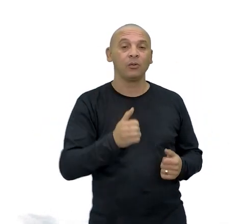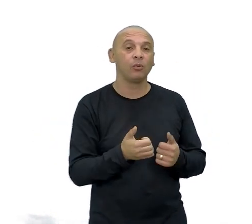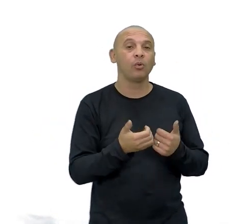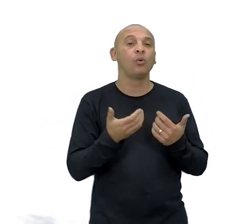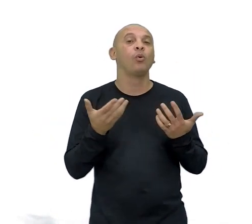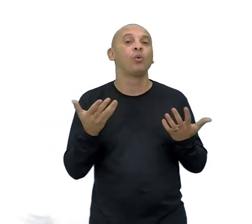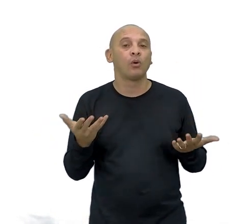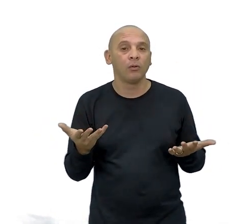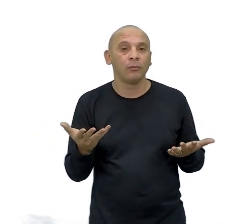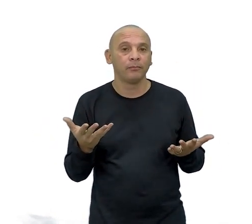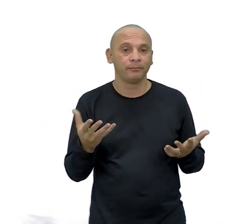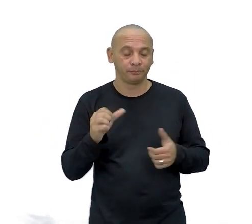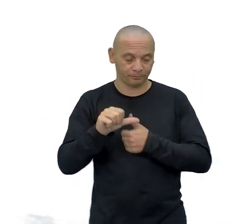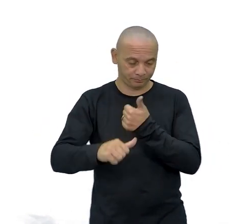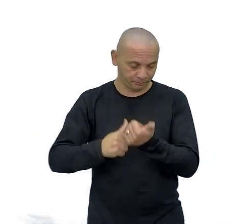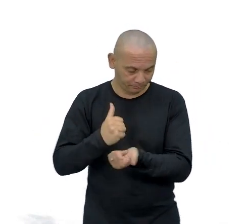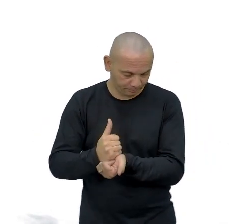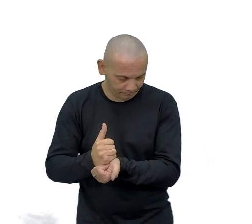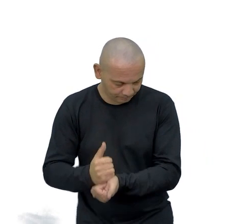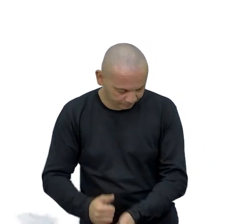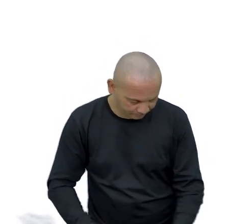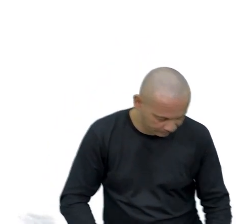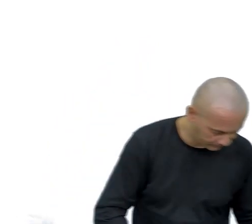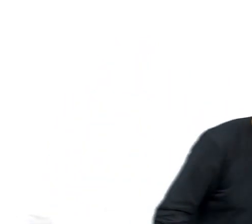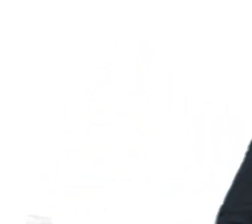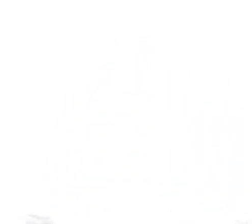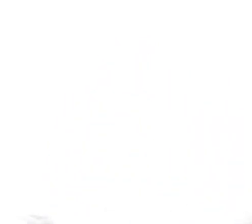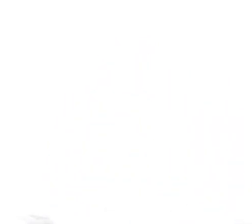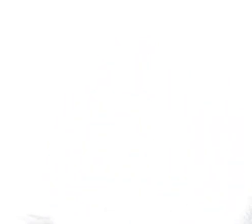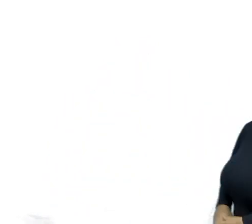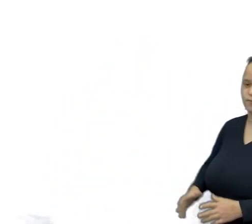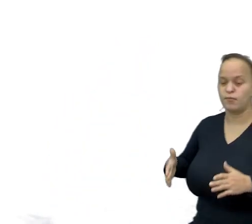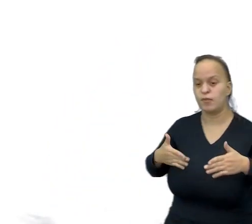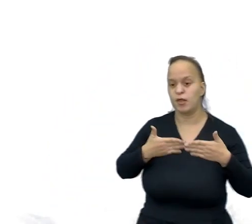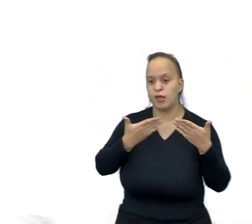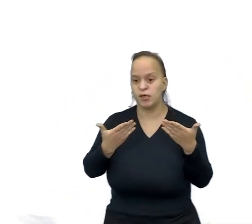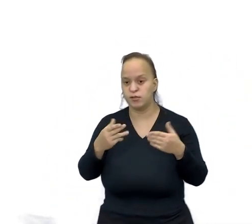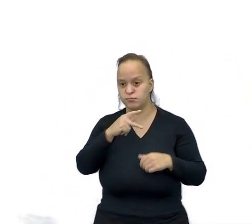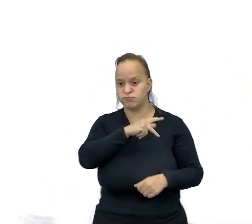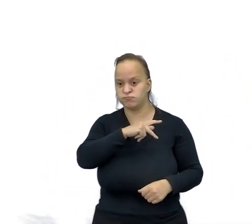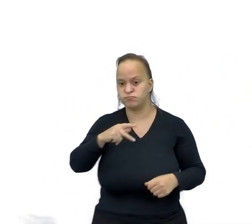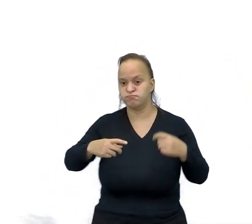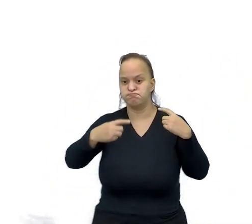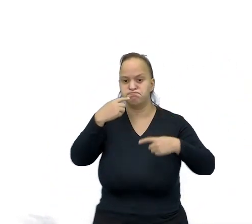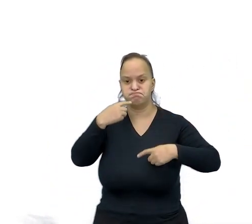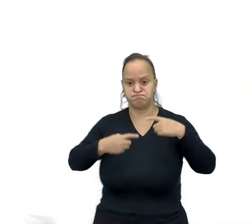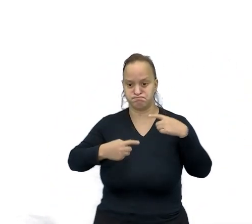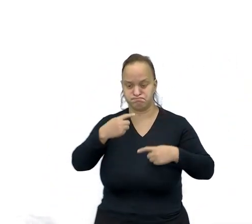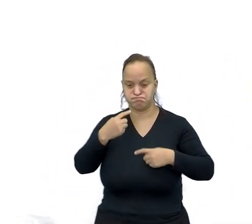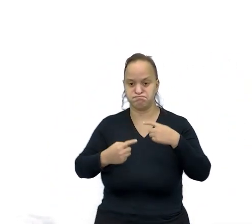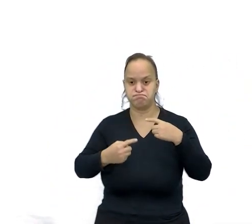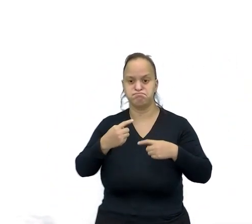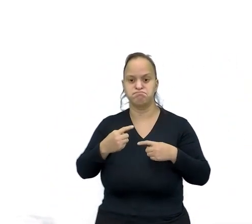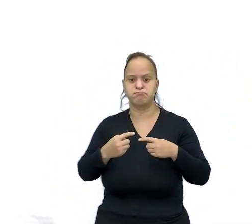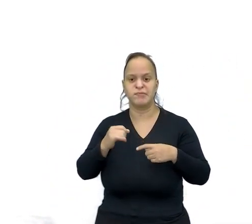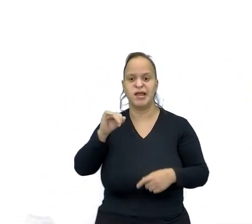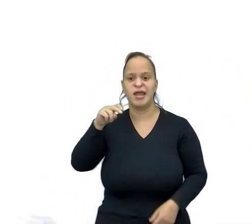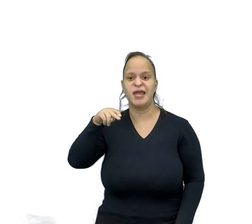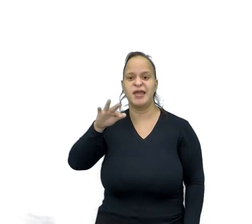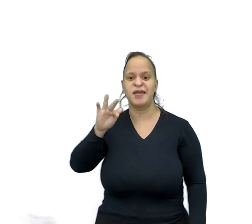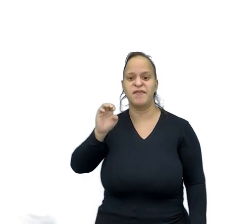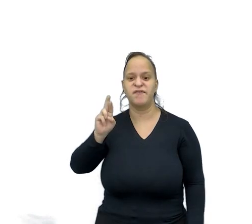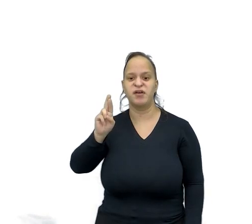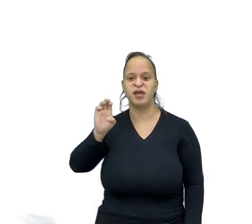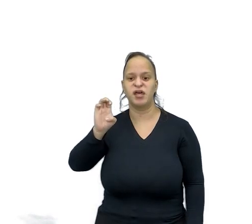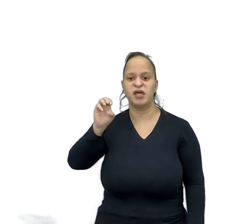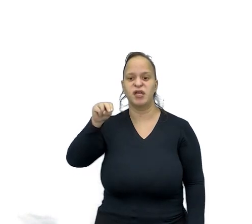Quais? Tá? Então, professores, discutam da mesma forma com esses alunos. Uma inferência